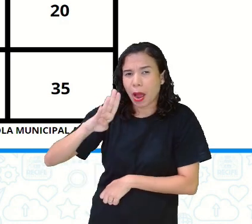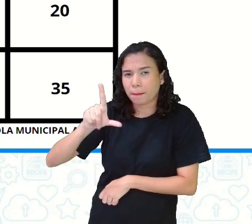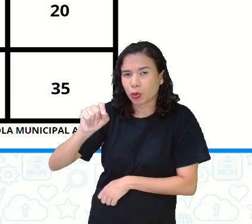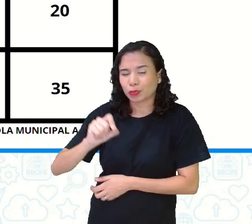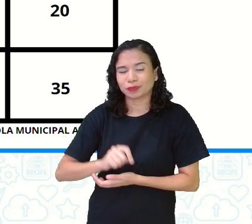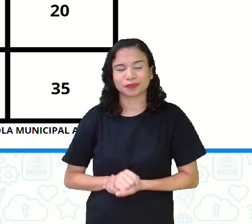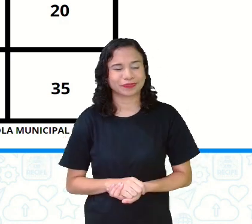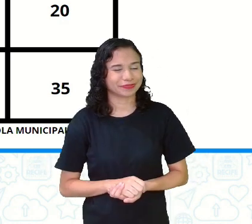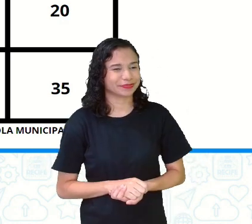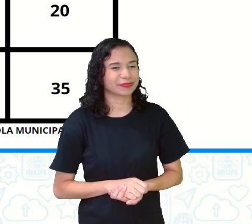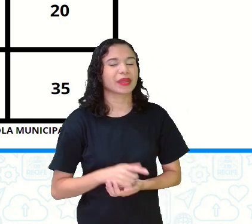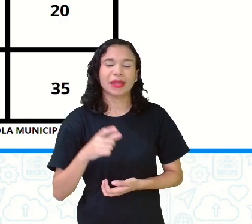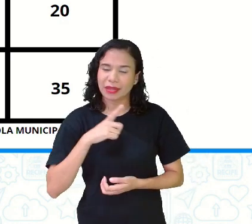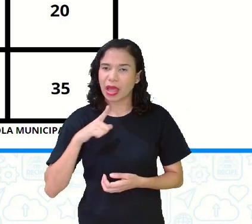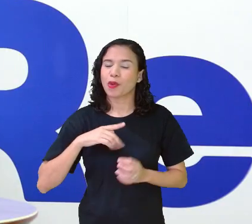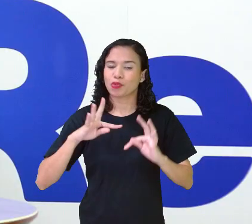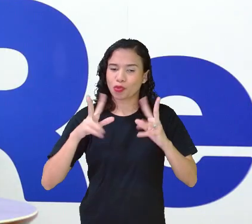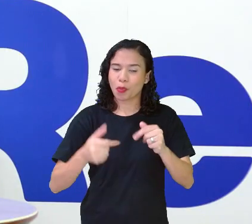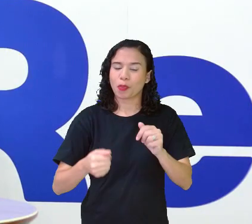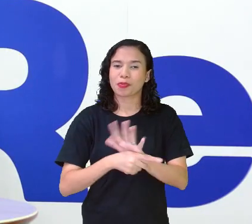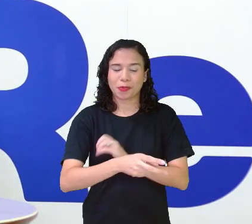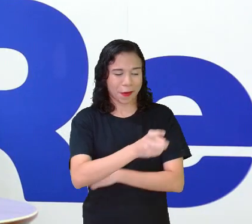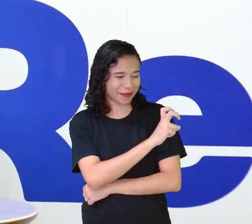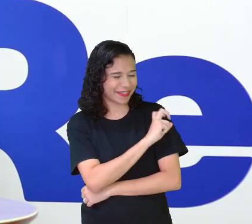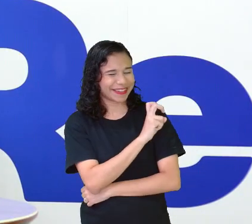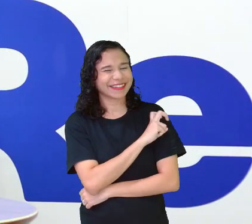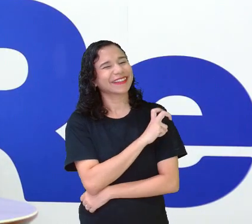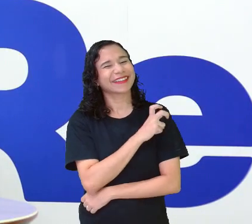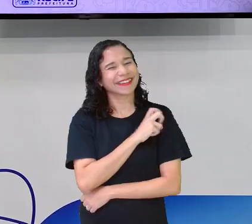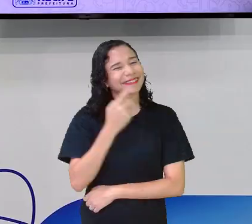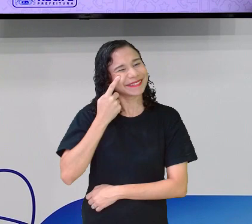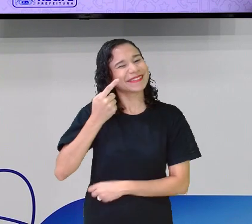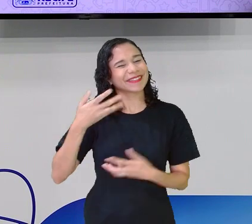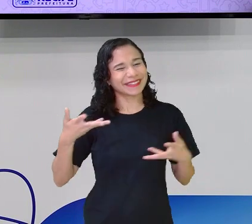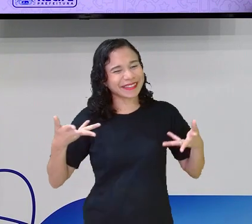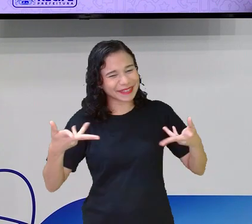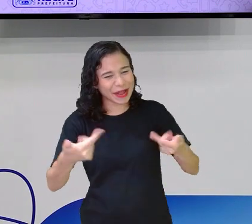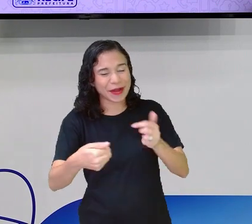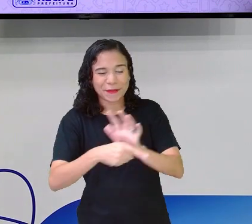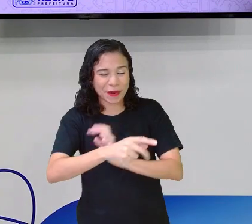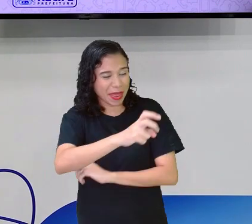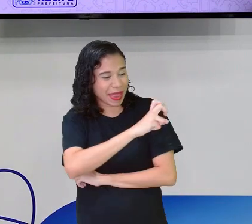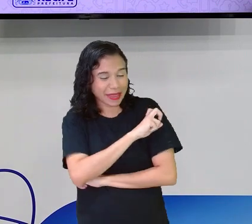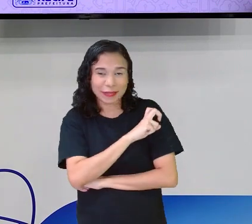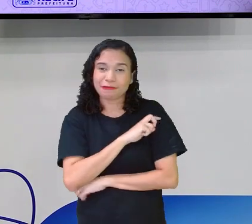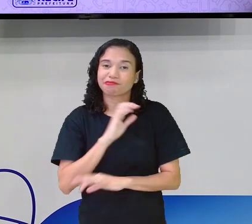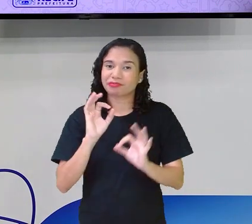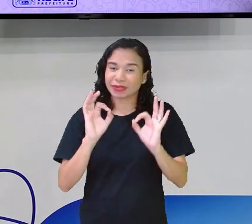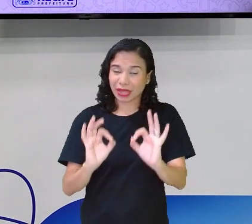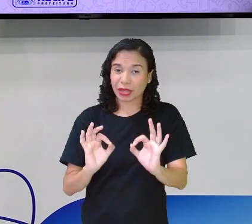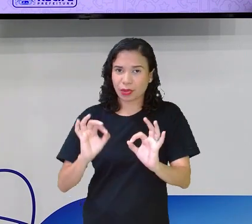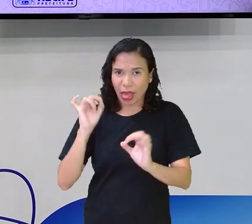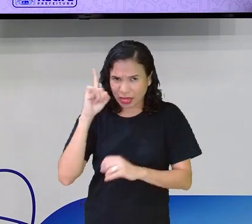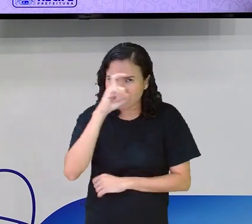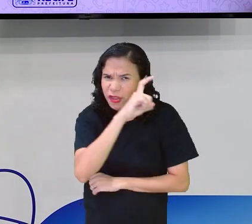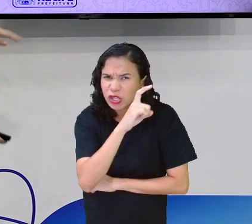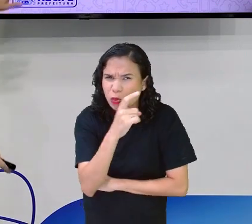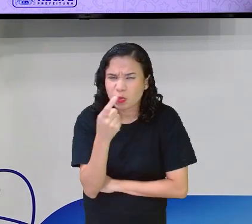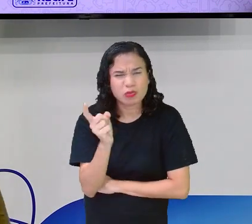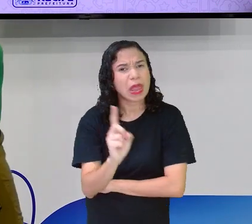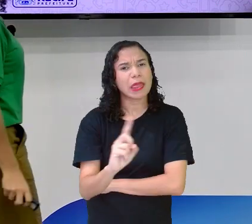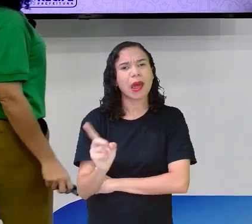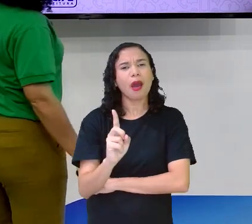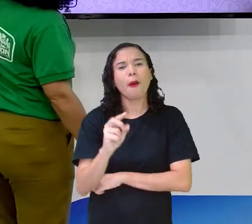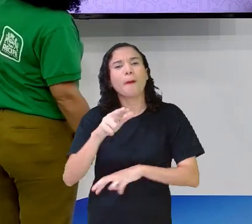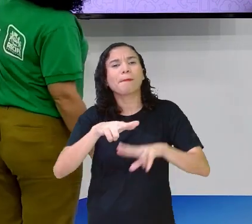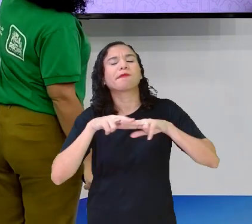acertou, professora? Pablo, Matheus, todo mundo aqui no 5º ano. Olha aí, que maravilhoso. O 5º ano, minha gente. Foi difícil? Não.